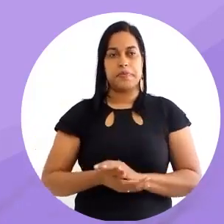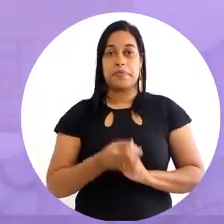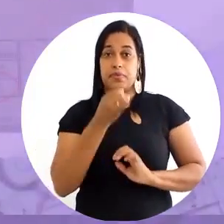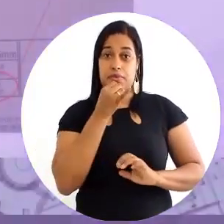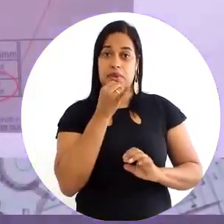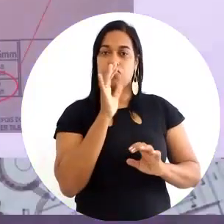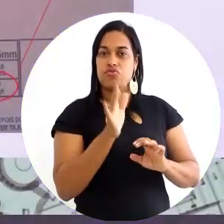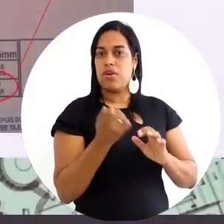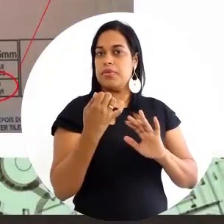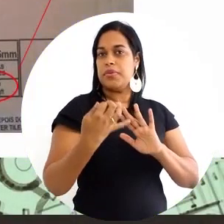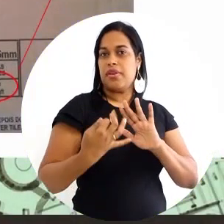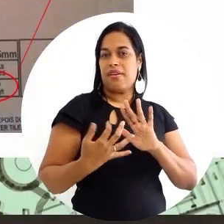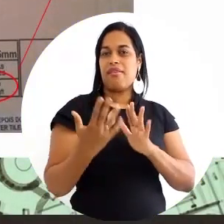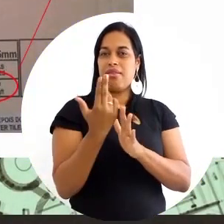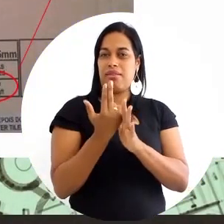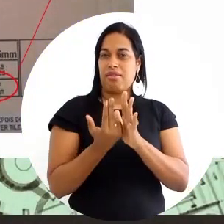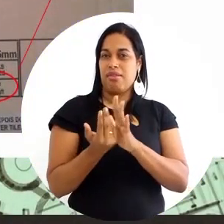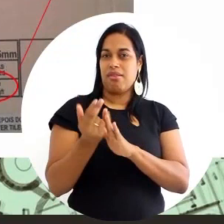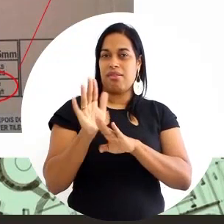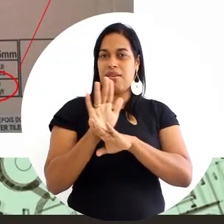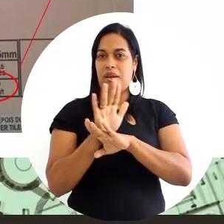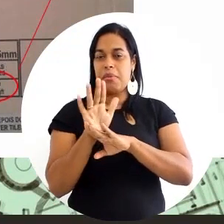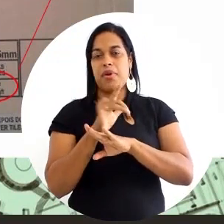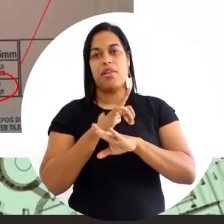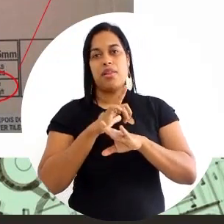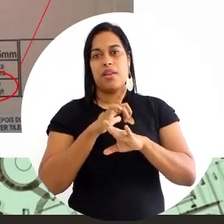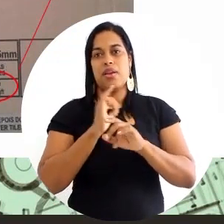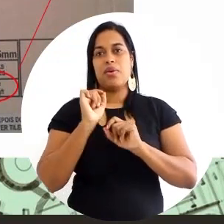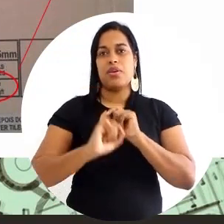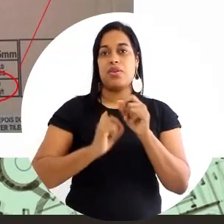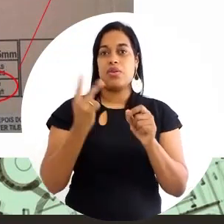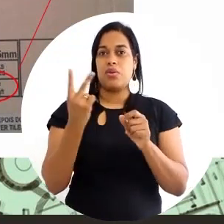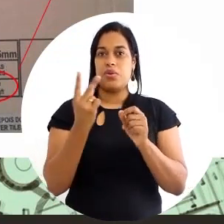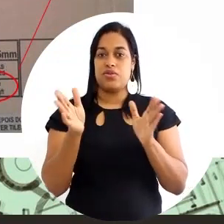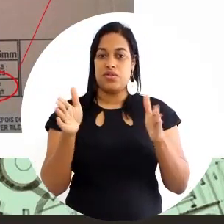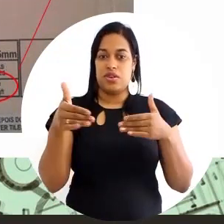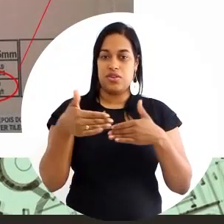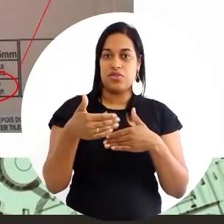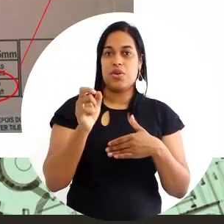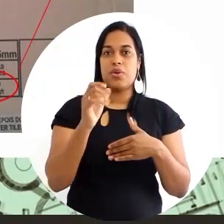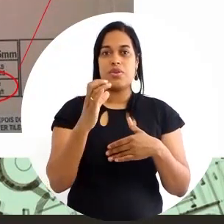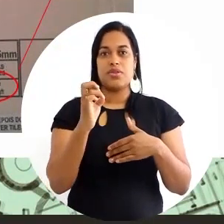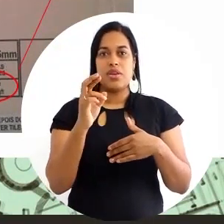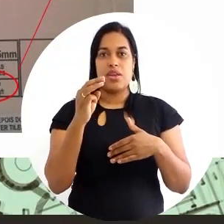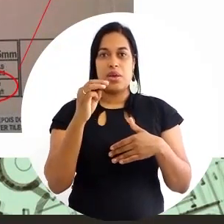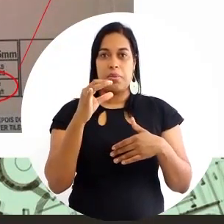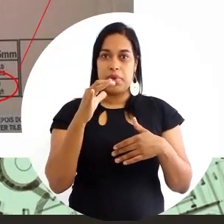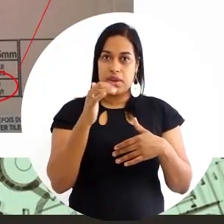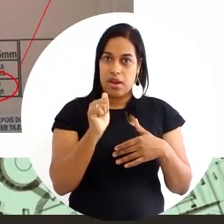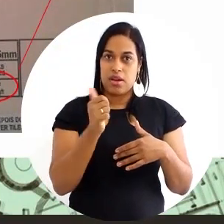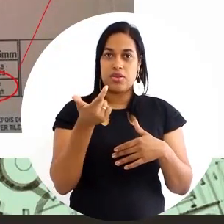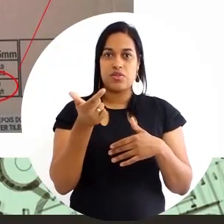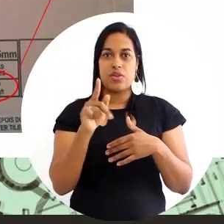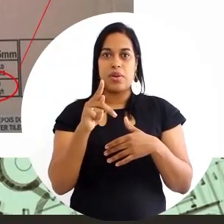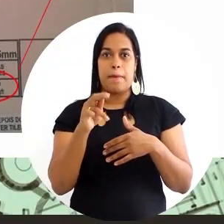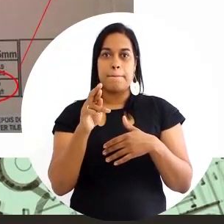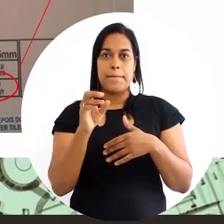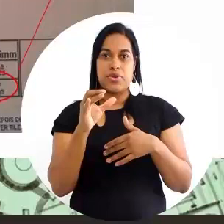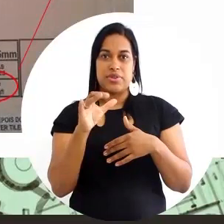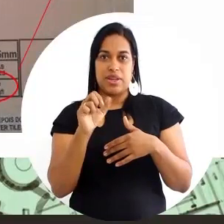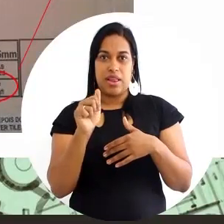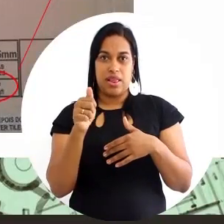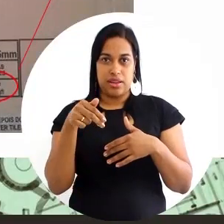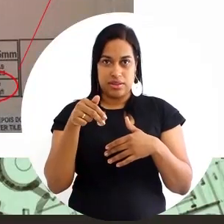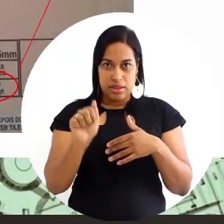Aqui, por exemplo, como eu falei na imagem, temos a embalagem de duas caixas, uma de cerâmica e uma de porcelanato. Vocês